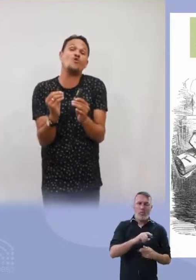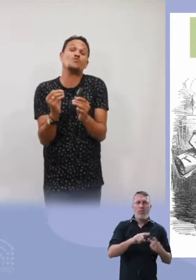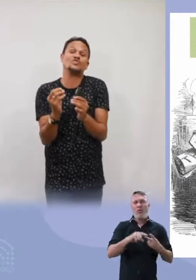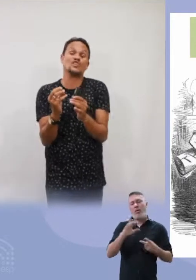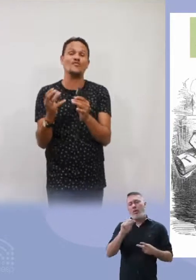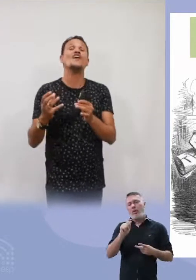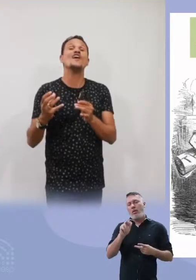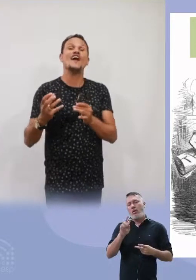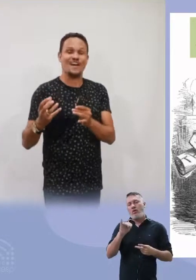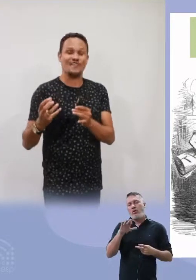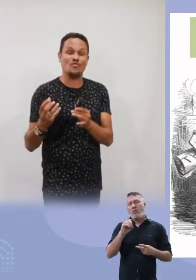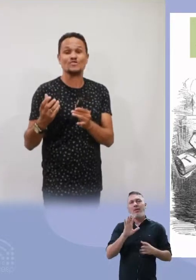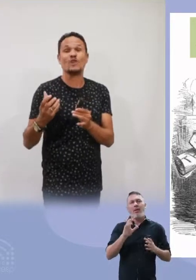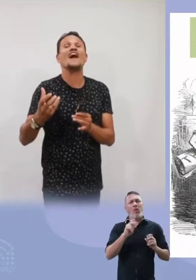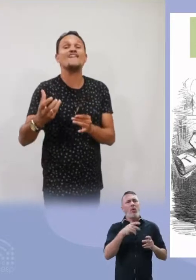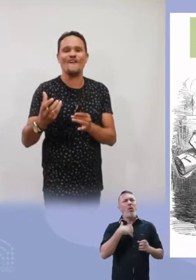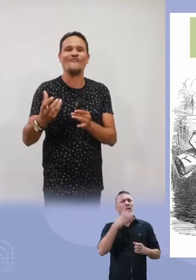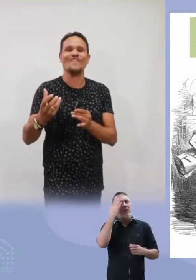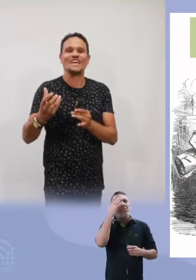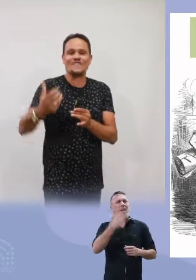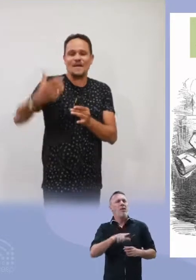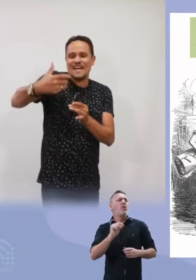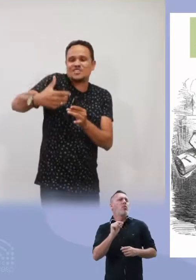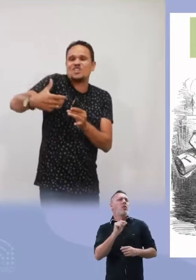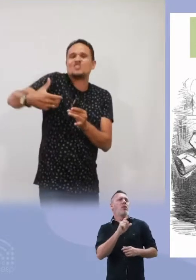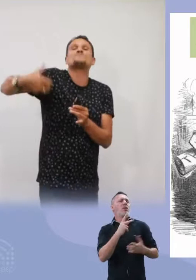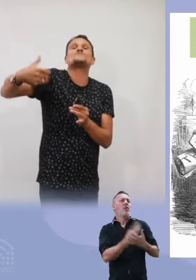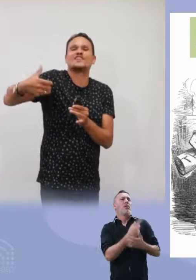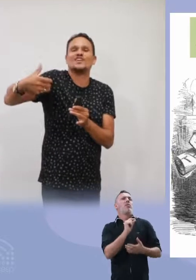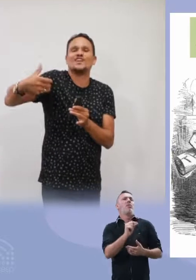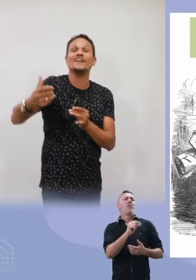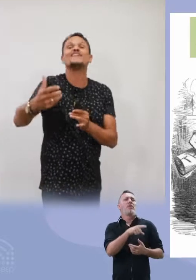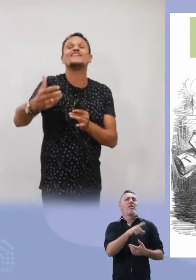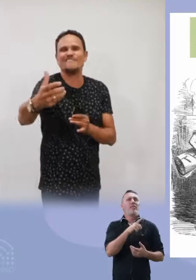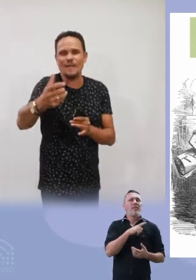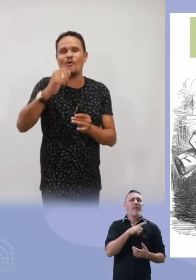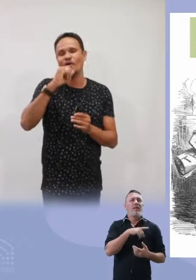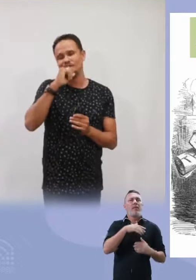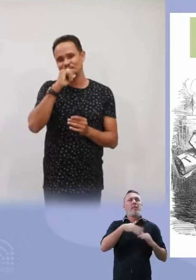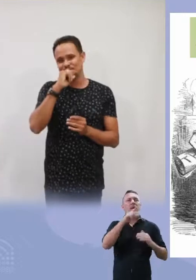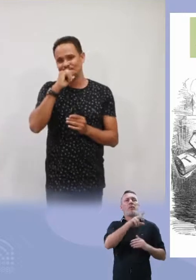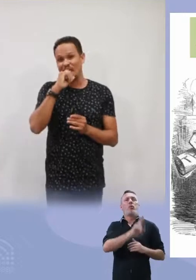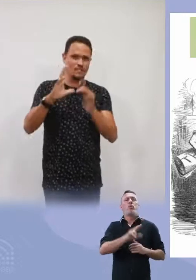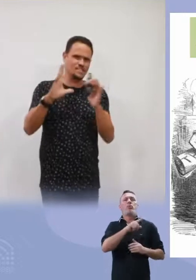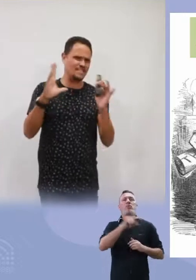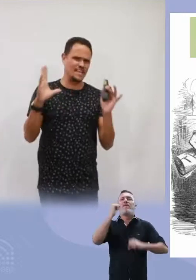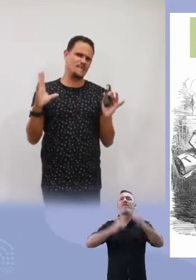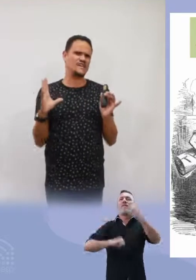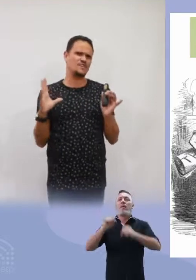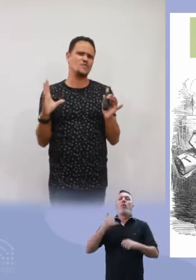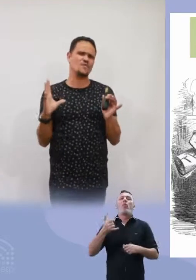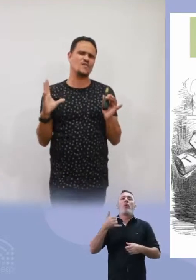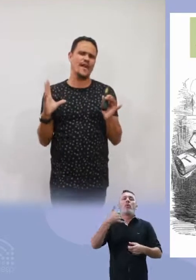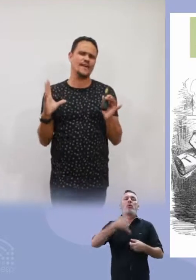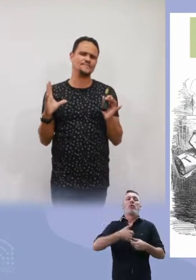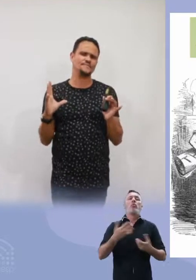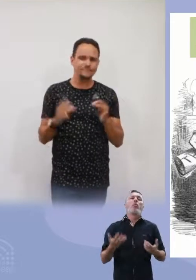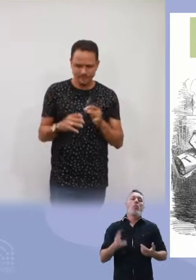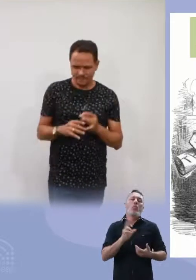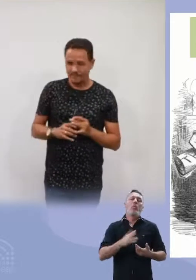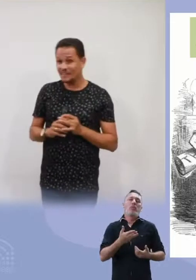o combustível? Eu vou usar o carvão, que vai me dar que tipo de energia? Vapor. É o que você tem que pensar aqui comigo